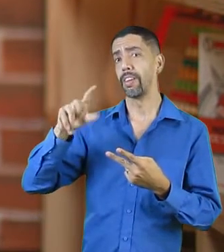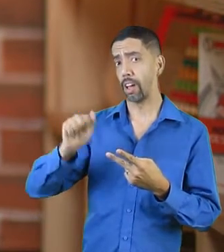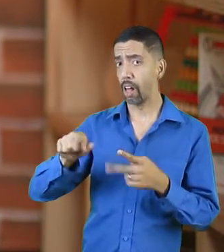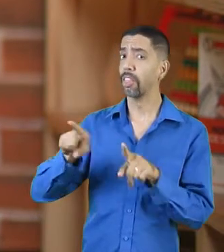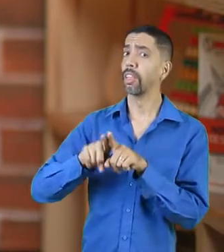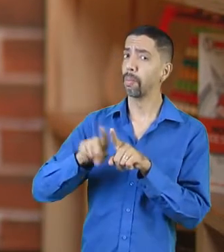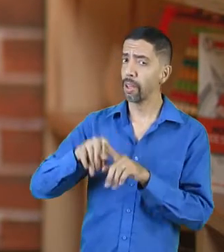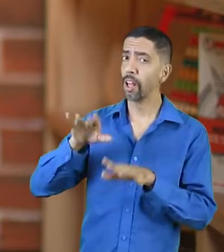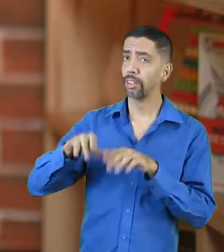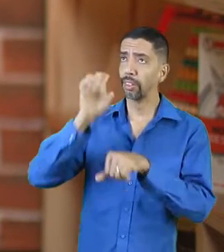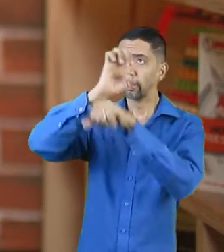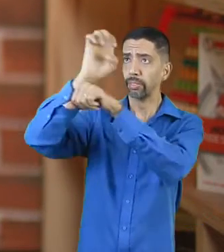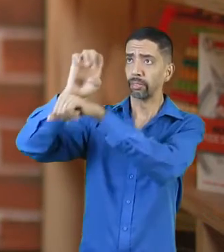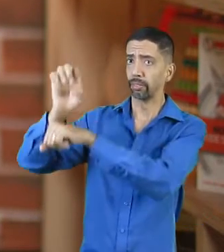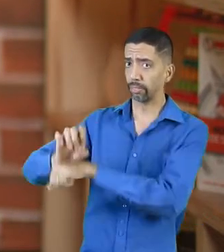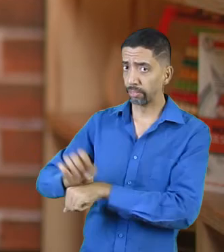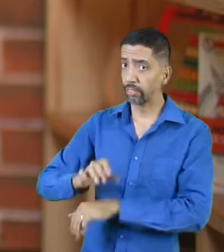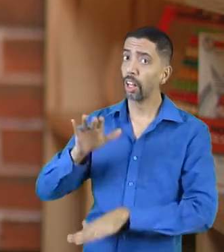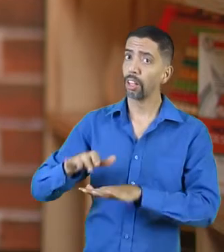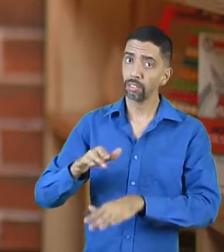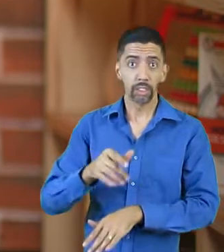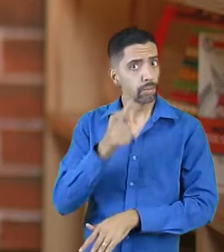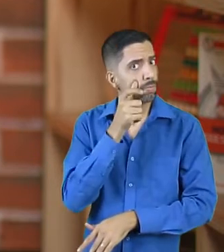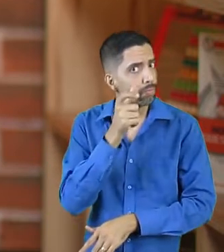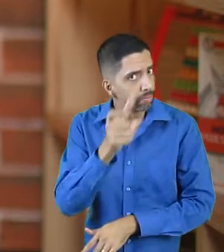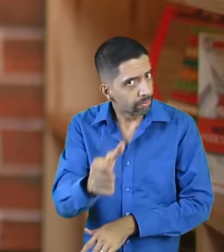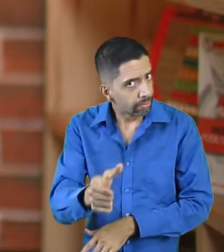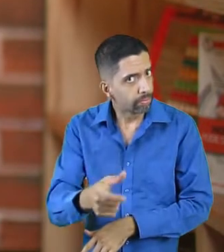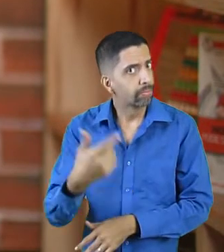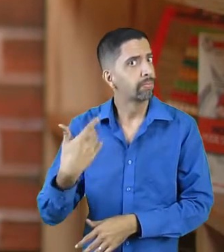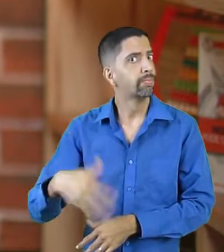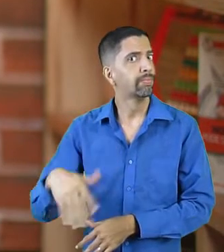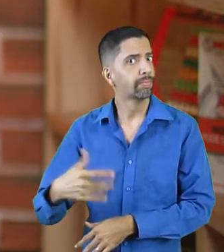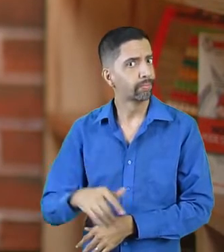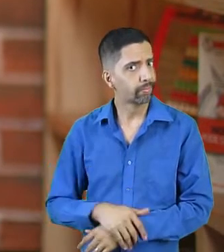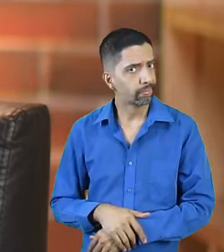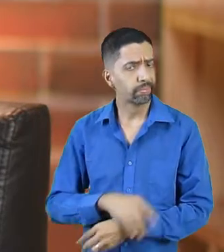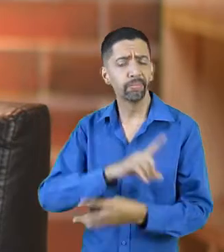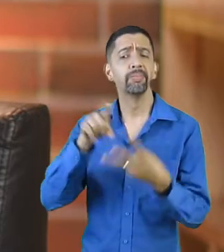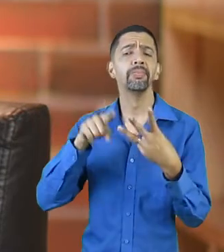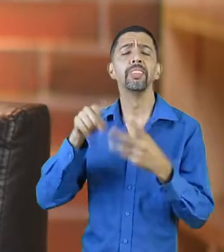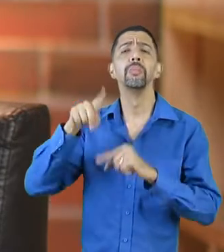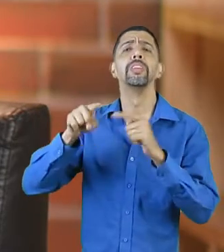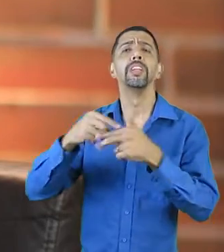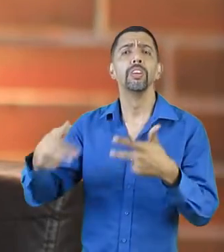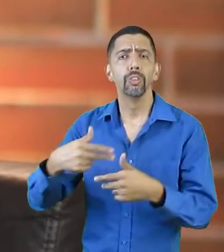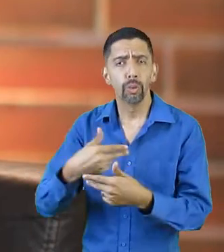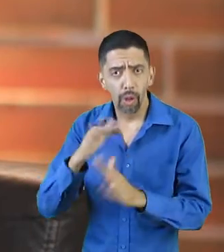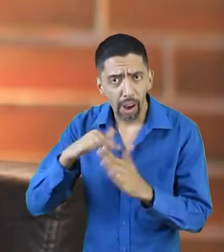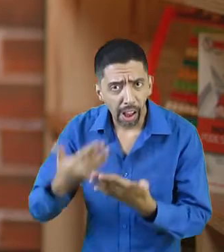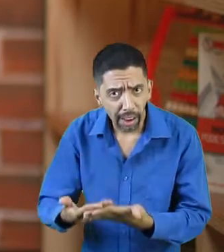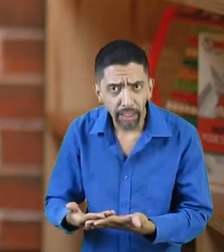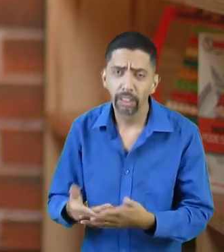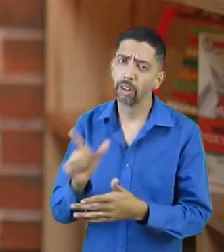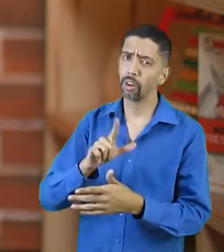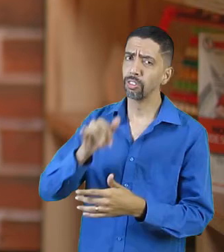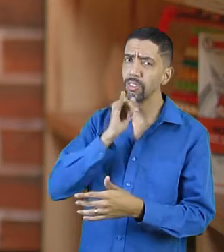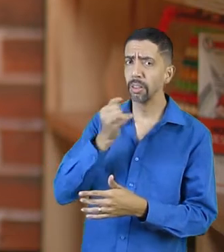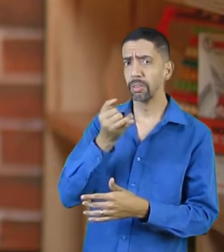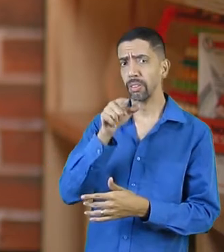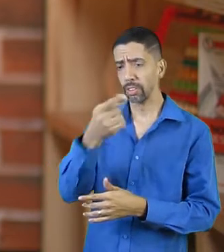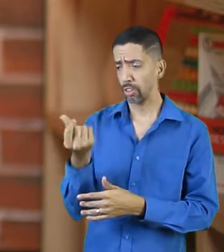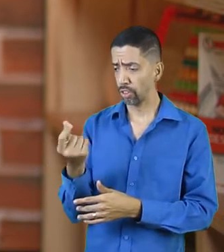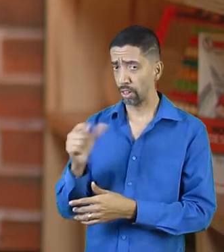os descontos nos estados podem ser significativamente interessantes. E o material escolar? Lógico, tenho dinheiro,